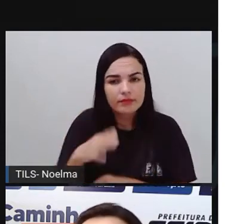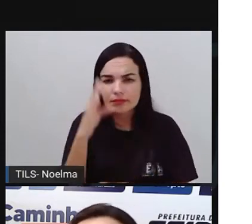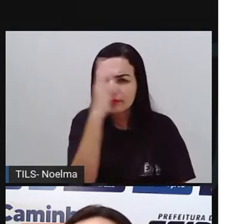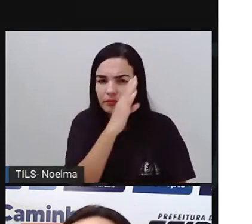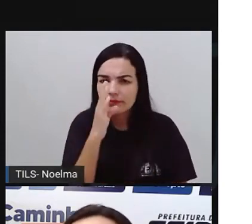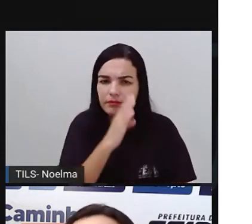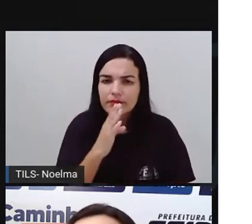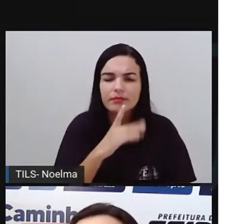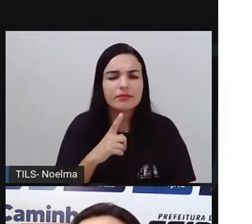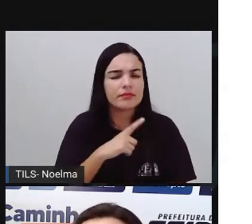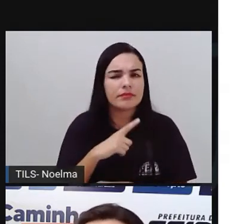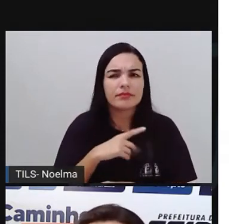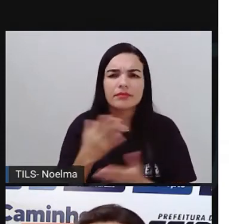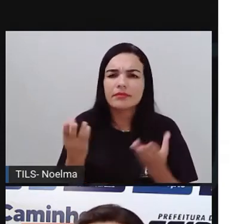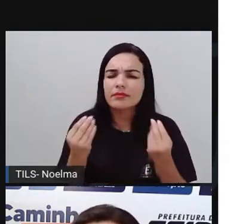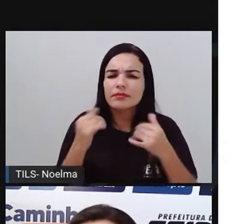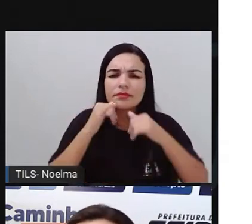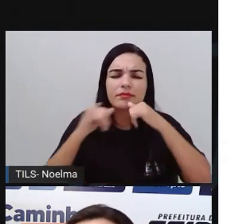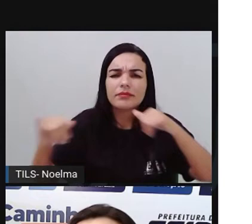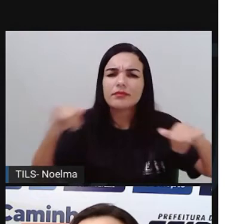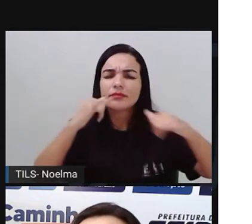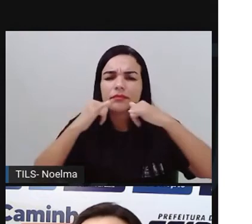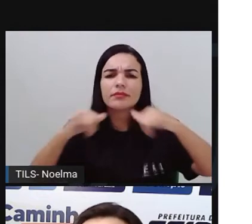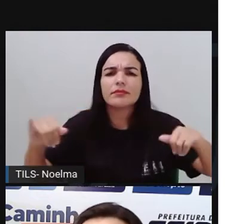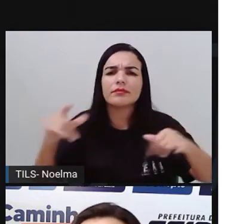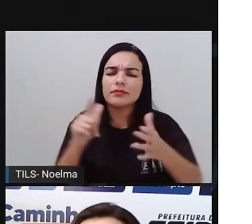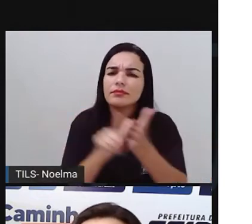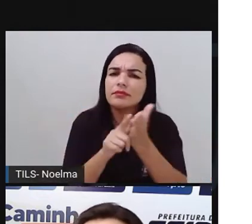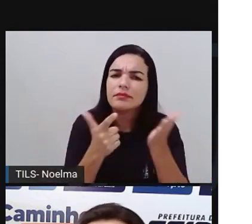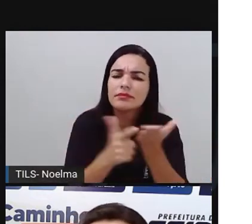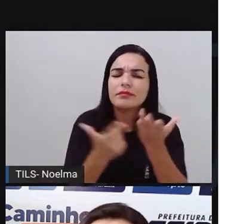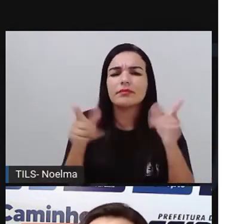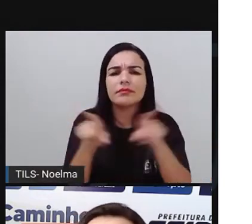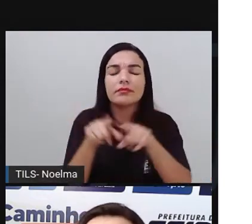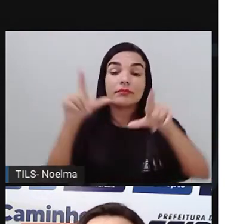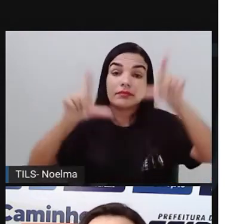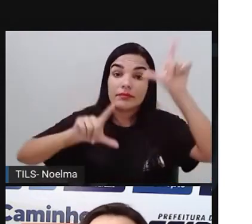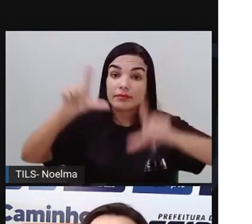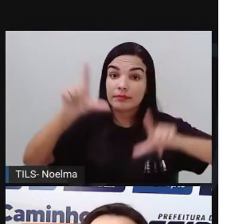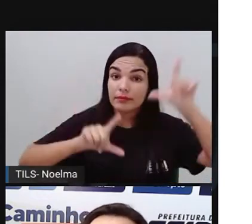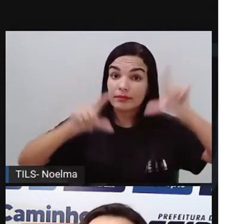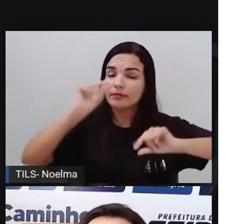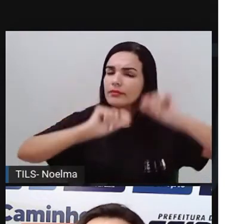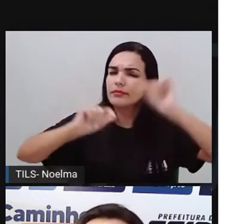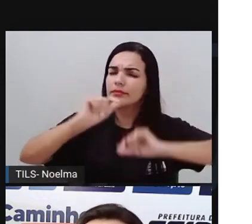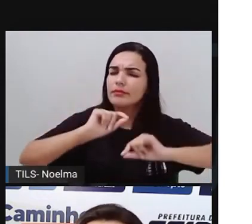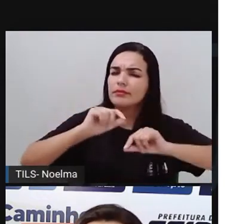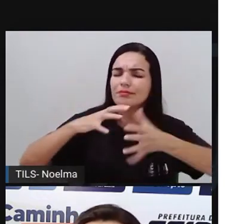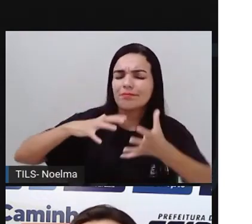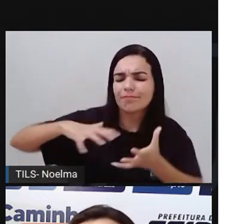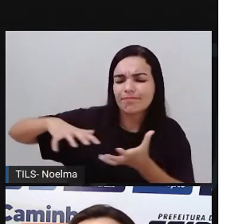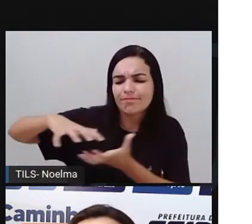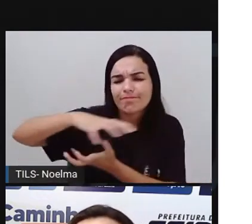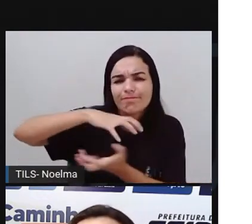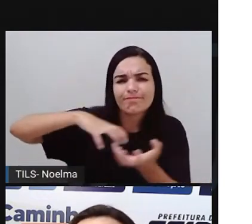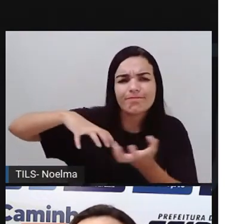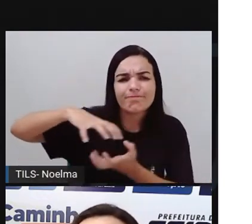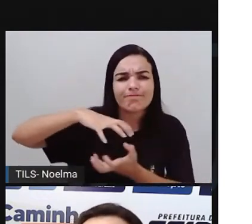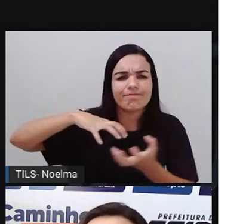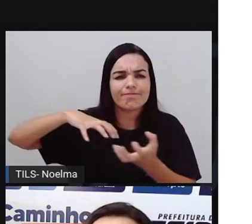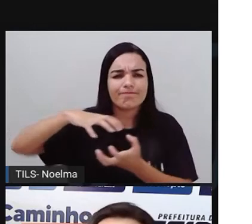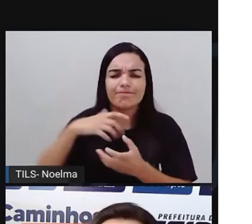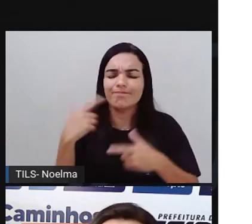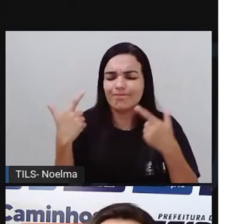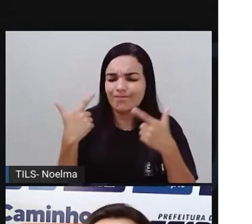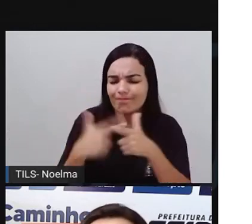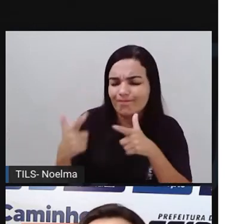tem tido muitas notícias, principalmente nos jornais, na televisão, a respeito da crise, né, hidrológica que o